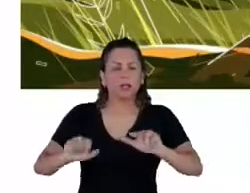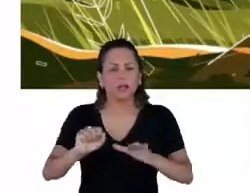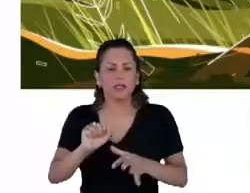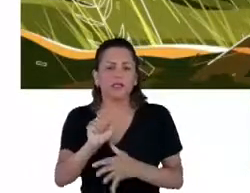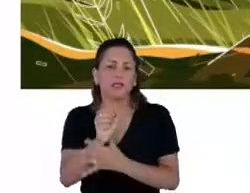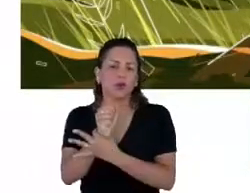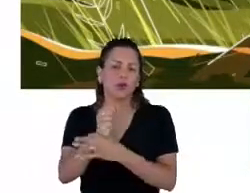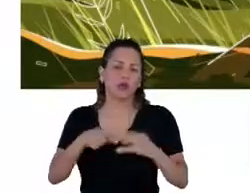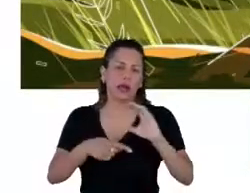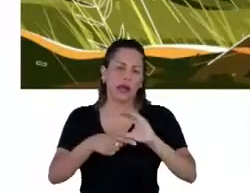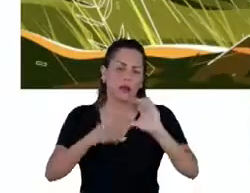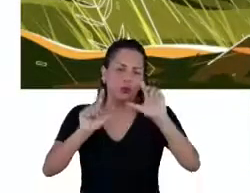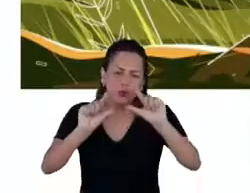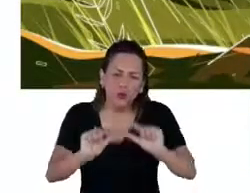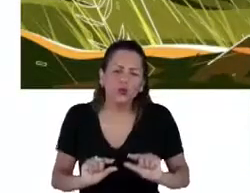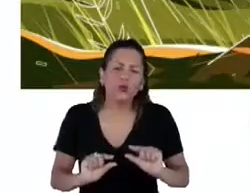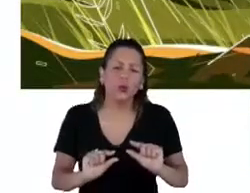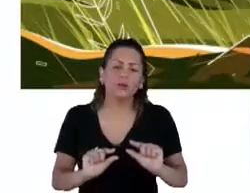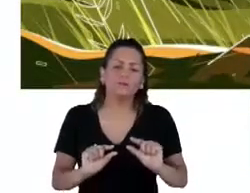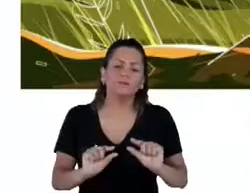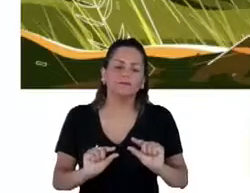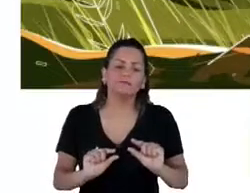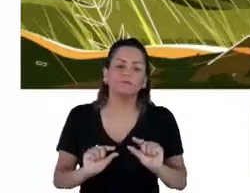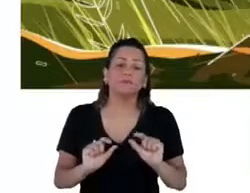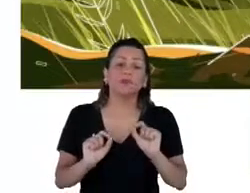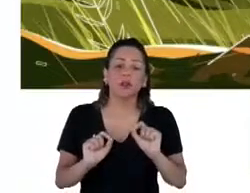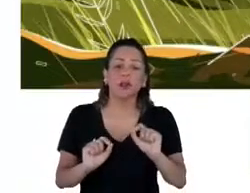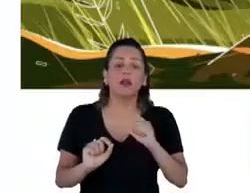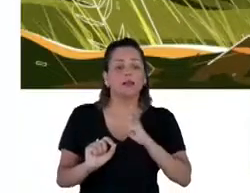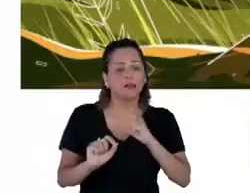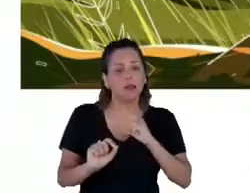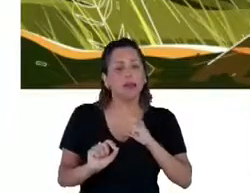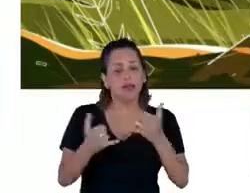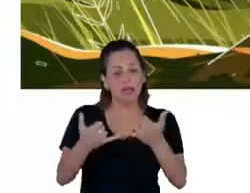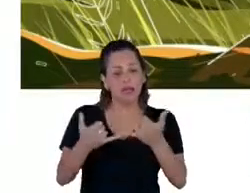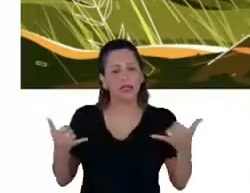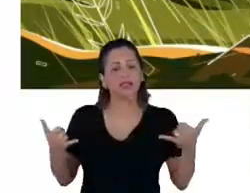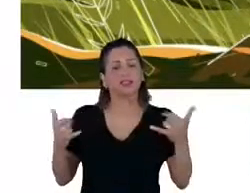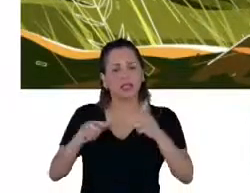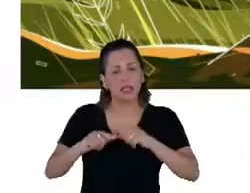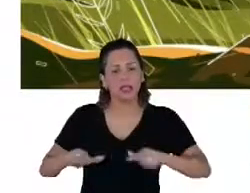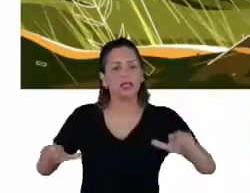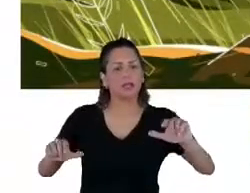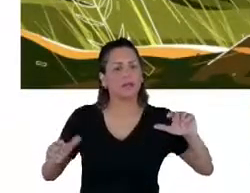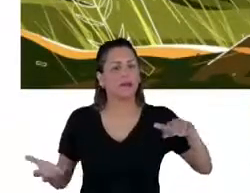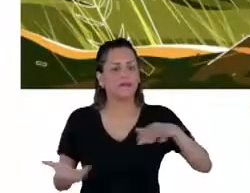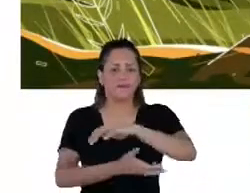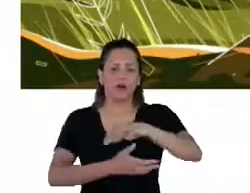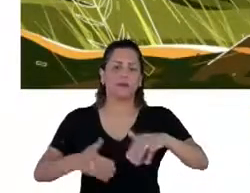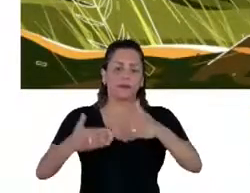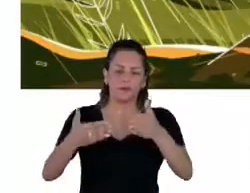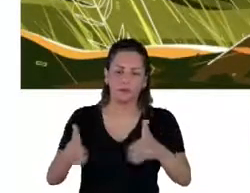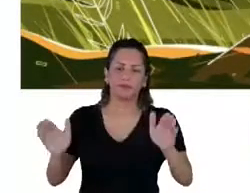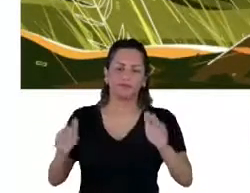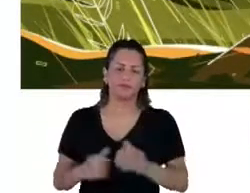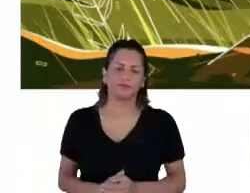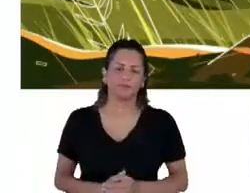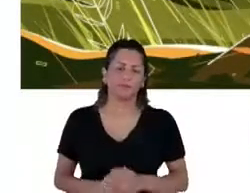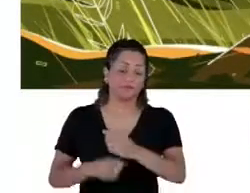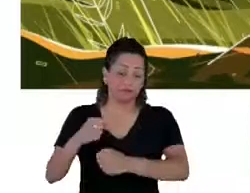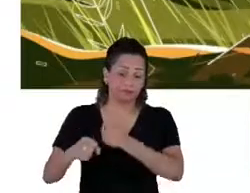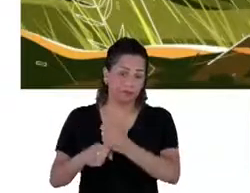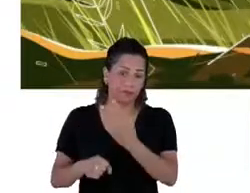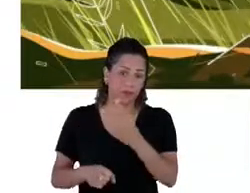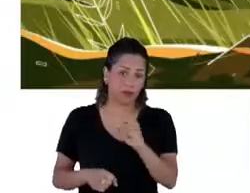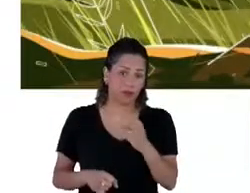que para abrir o caminho para a reforma da energética. Em 2020, no debate da 75ª